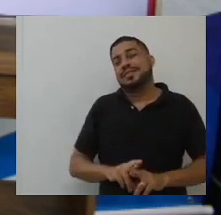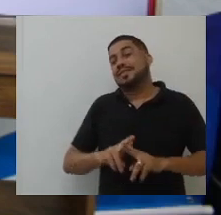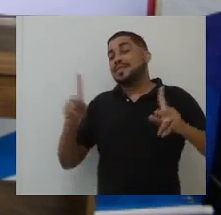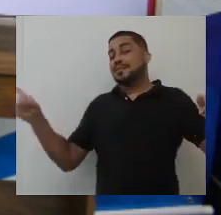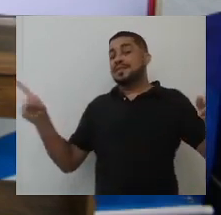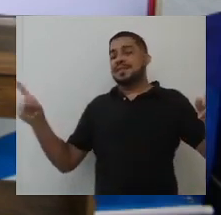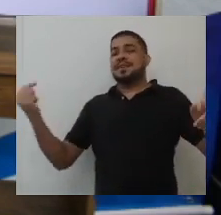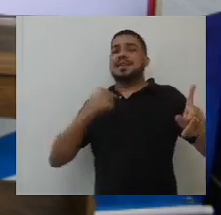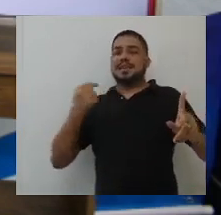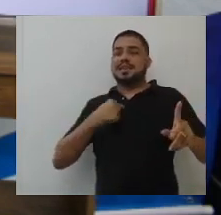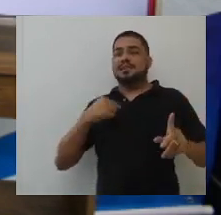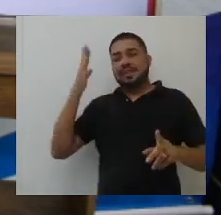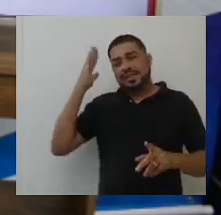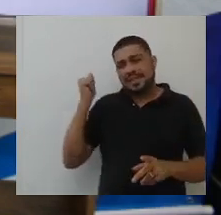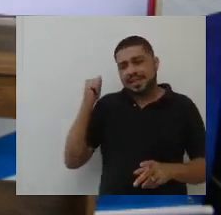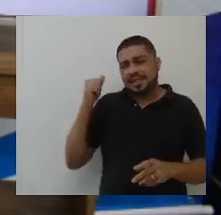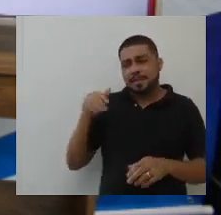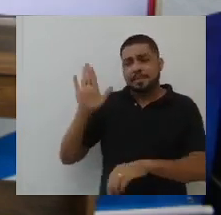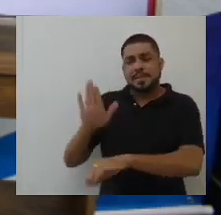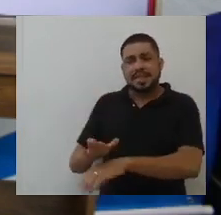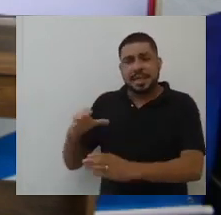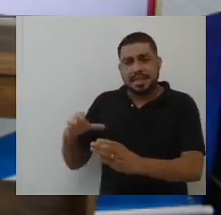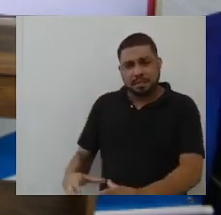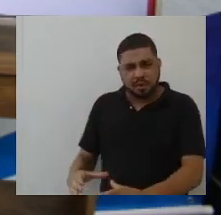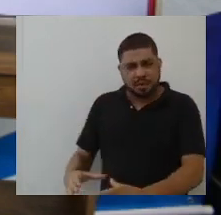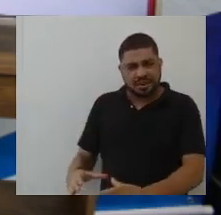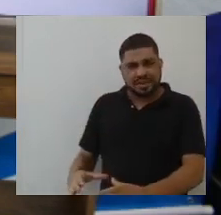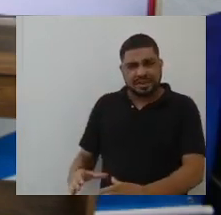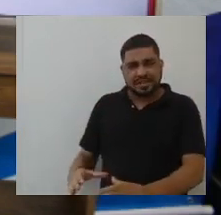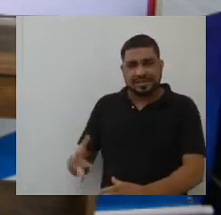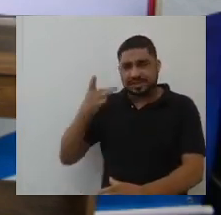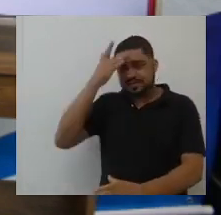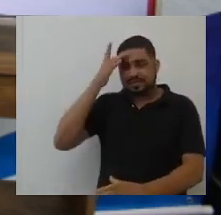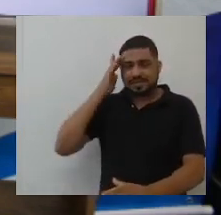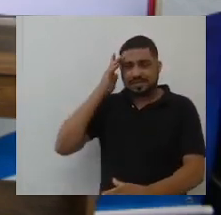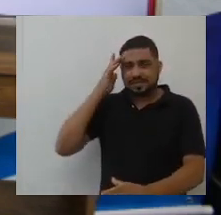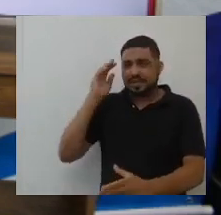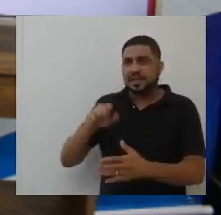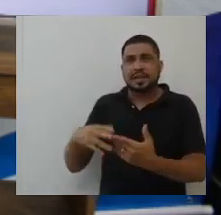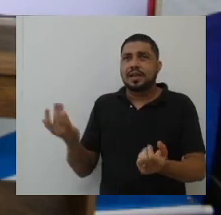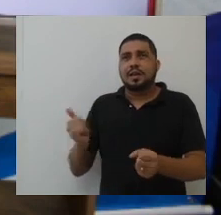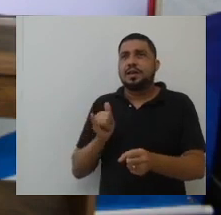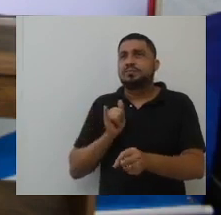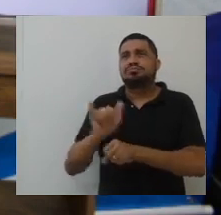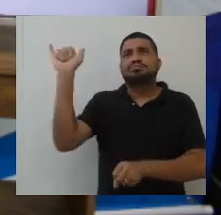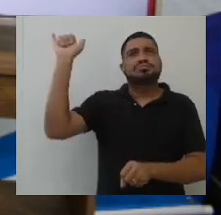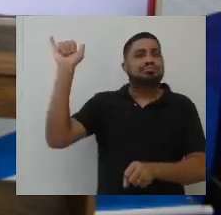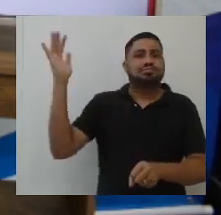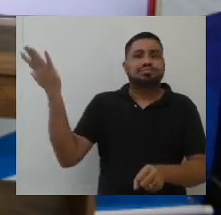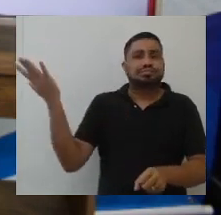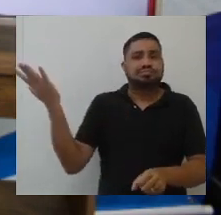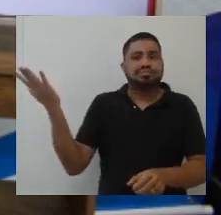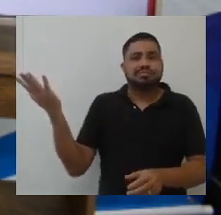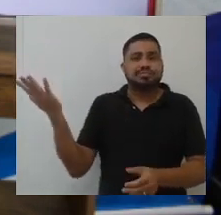por ser nativo, sei que pisar na bola com alguém é, sei lá, é...